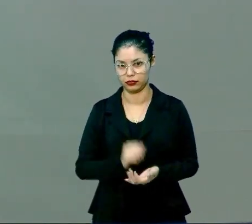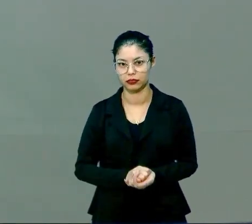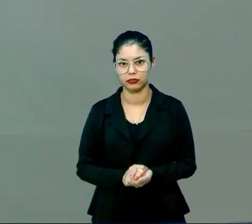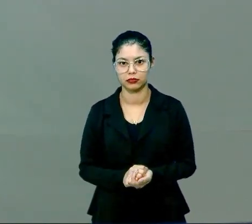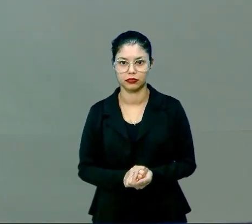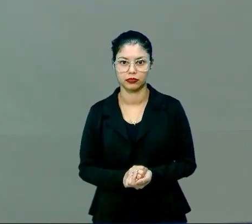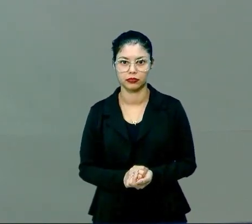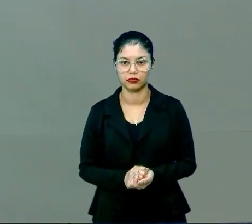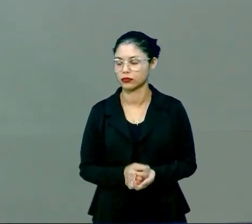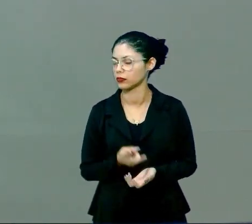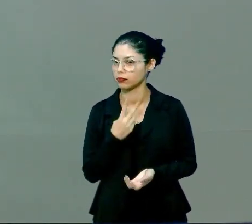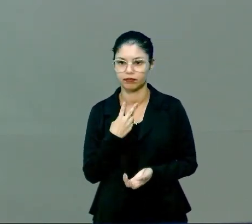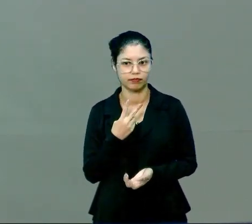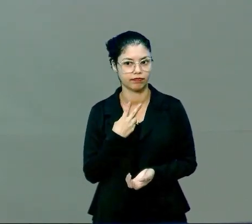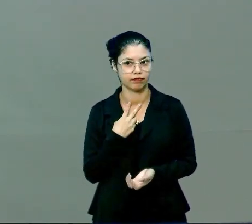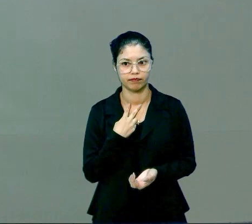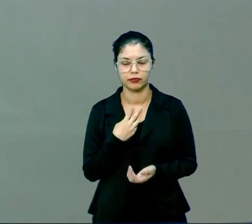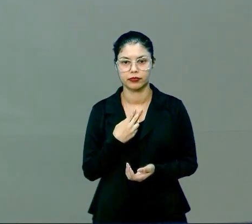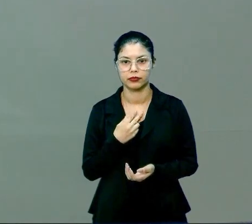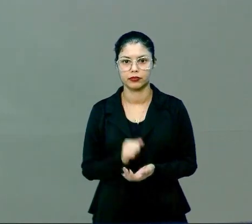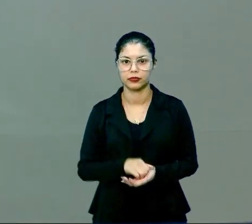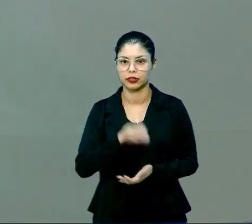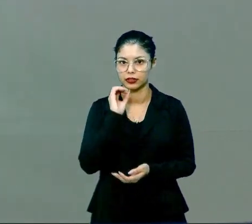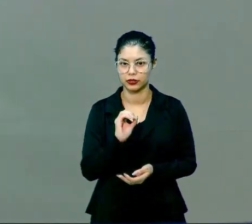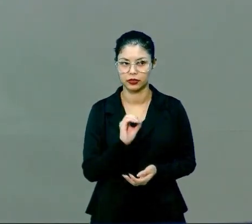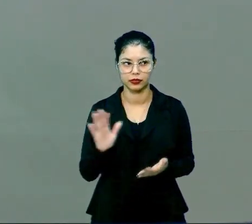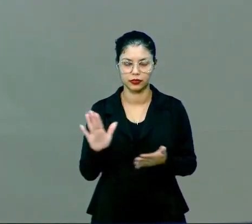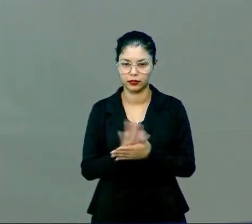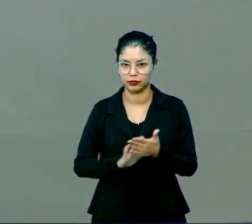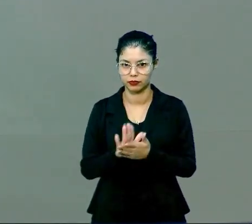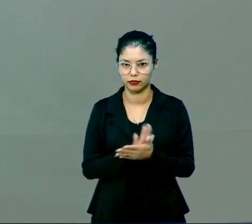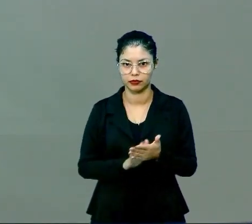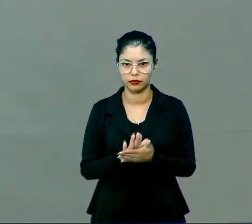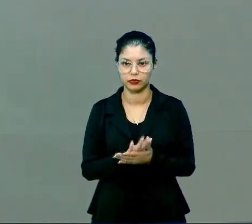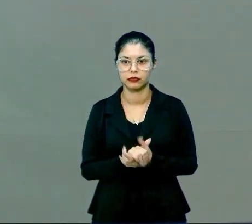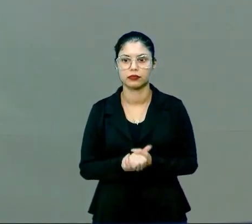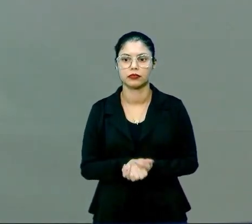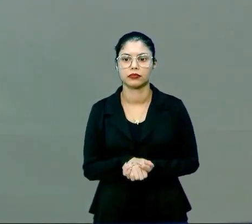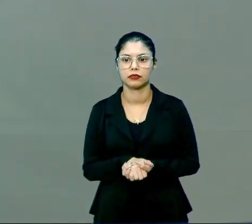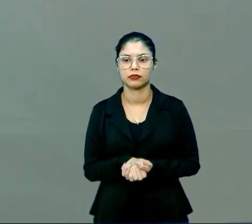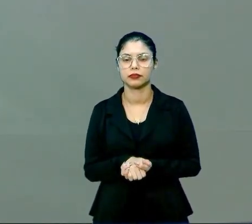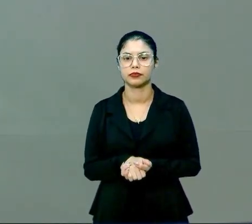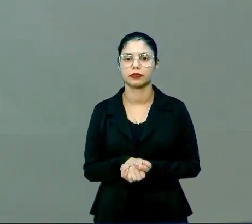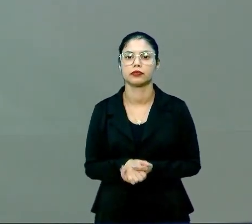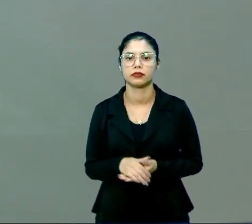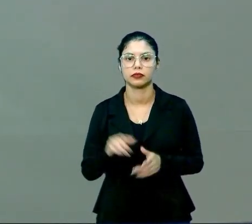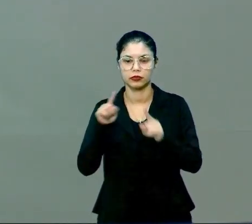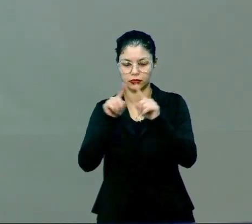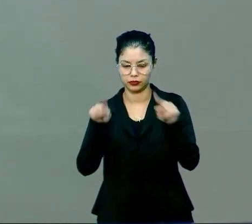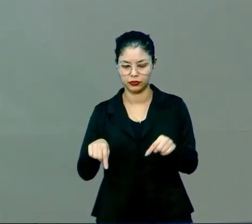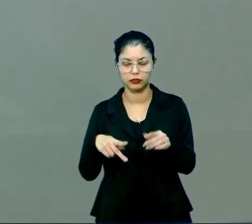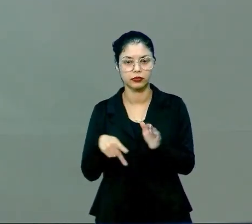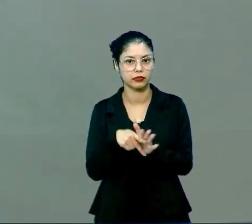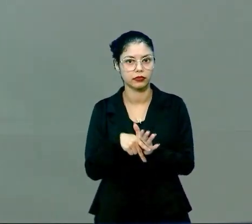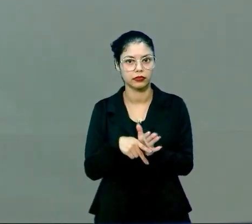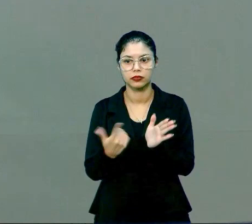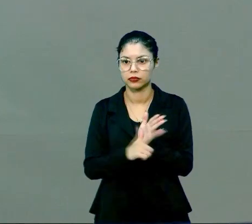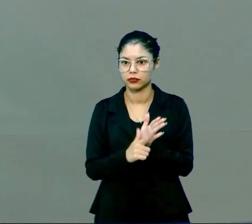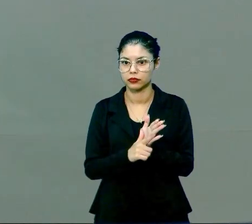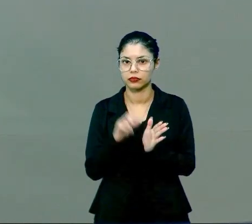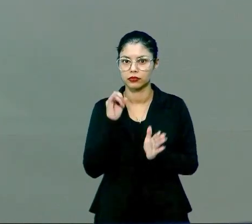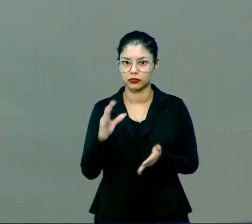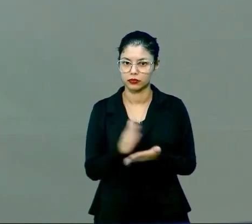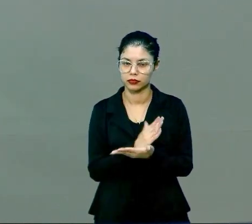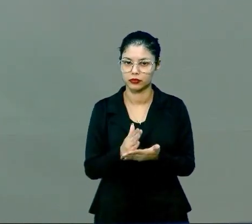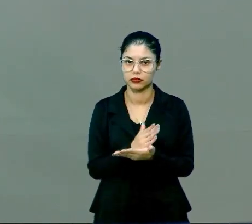margem não será corrigido. Então, eu não posso fazer nenhuma marcação na minha folha oficial de redação. Se